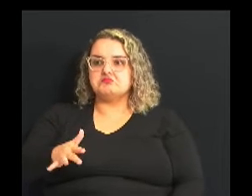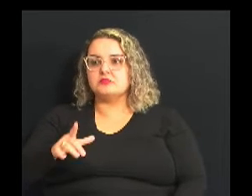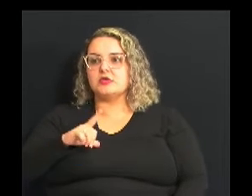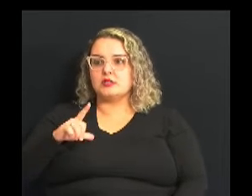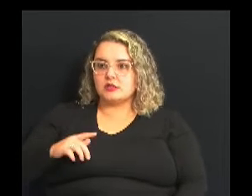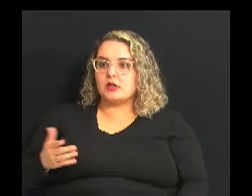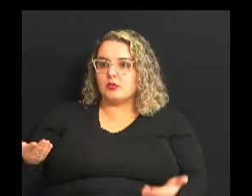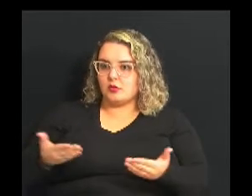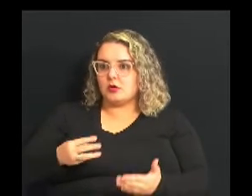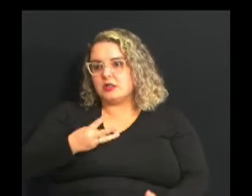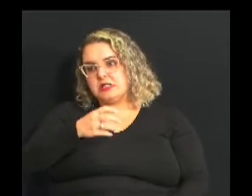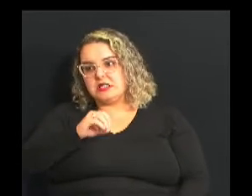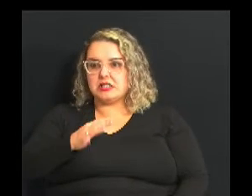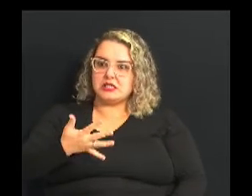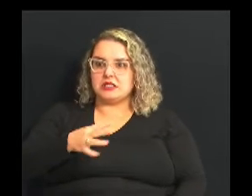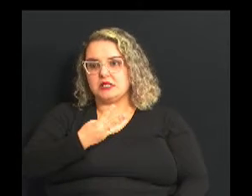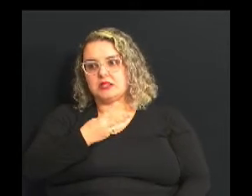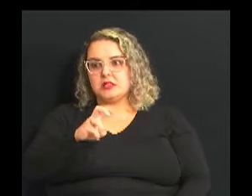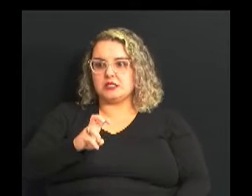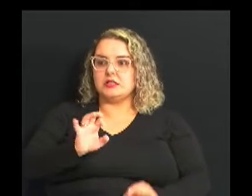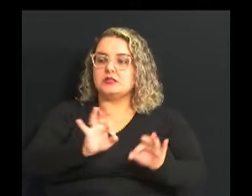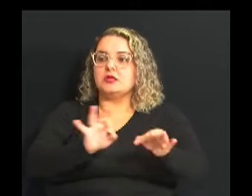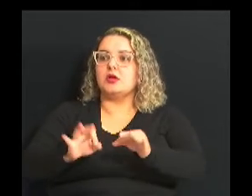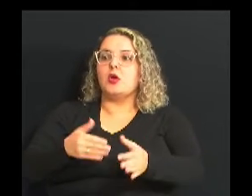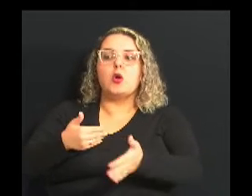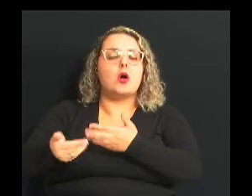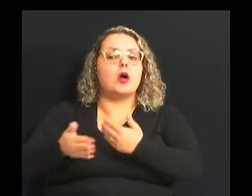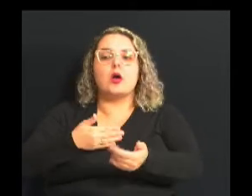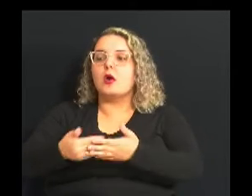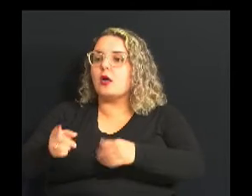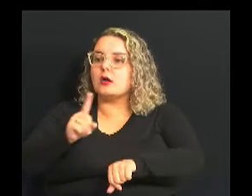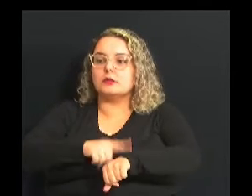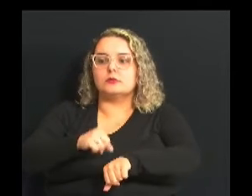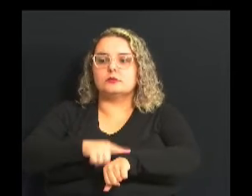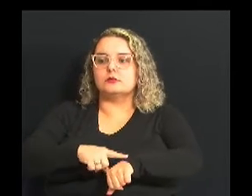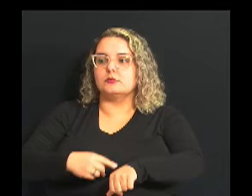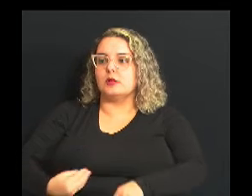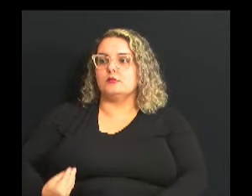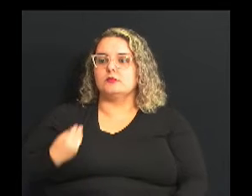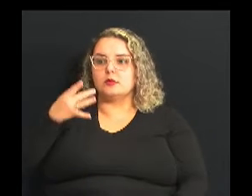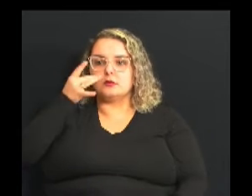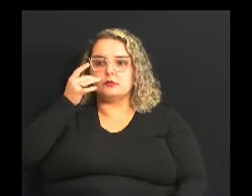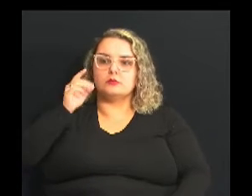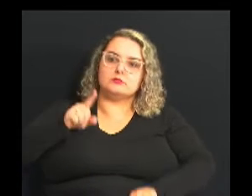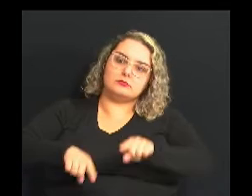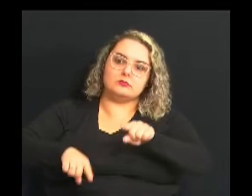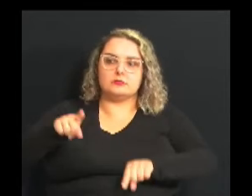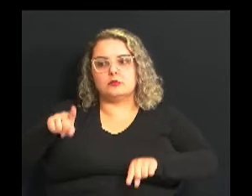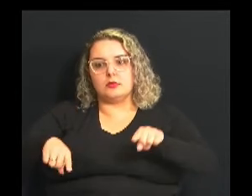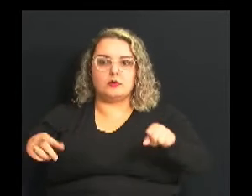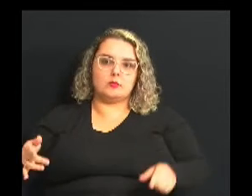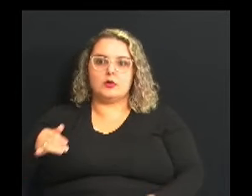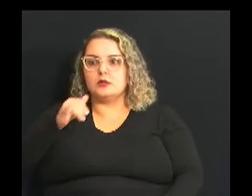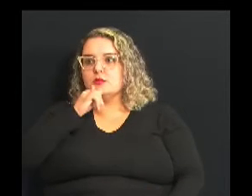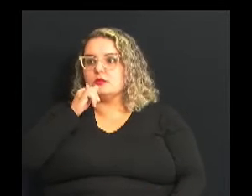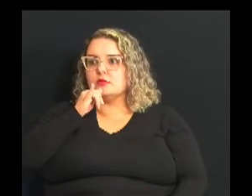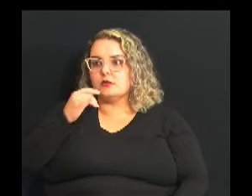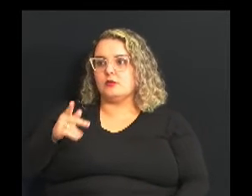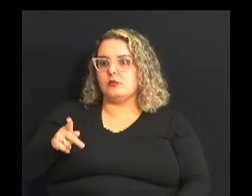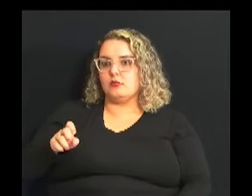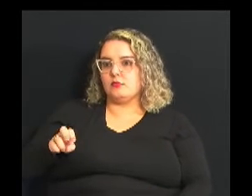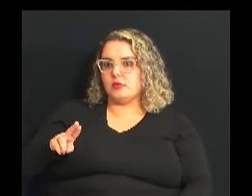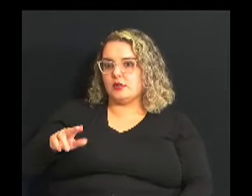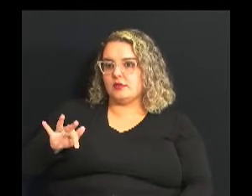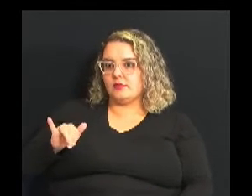torno de 30, 35 programas a qualquer tempo no ar. Há programas que são sazonais, né? Programas, por exemplo, Perfil, que é o programa onde